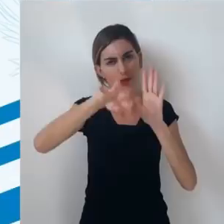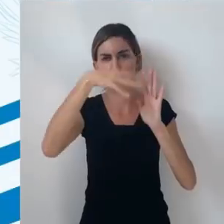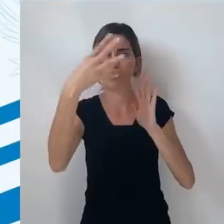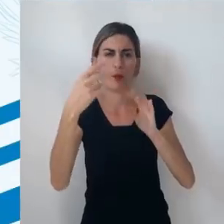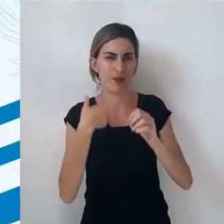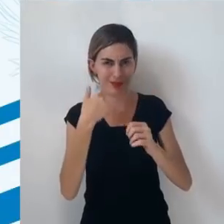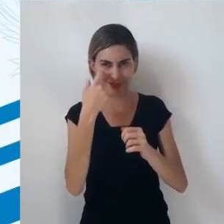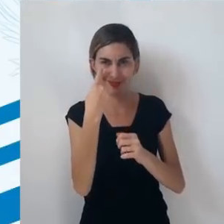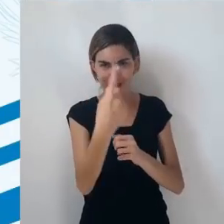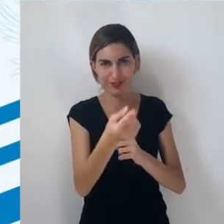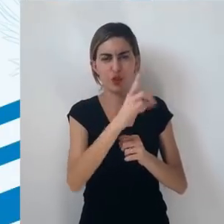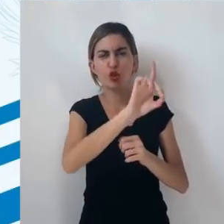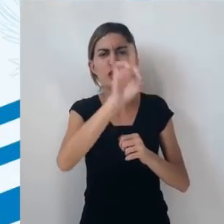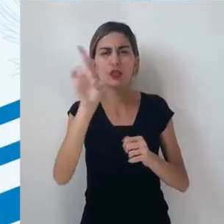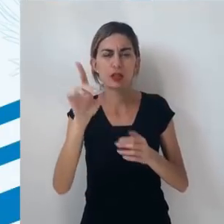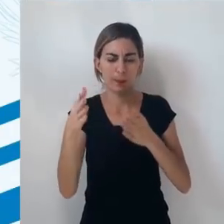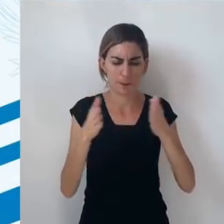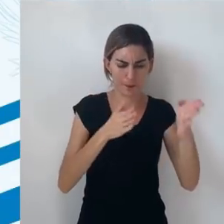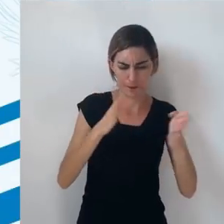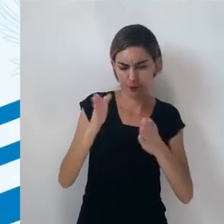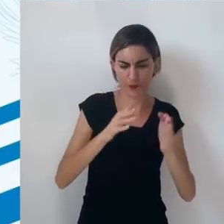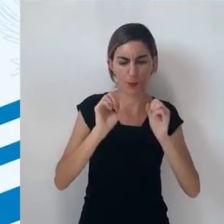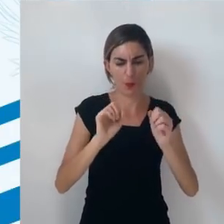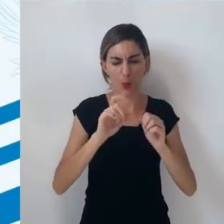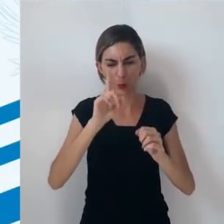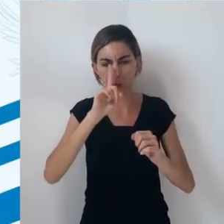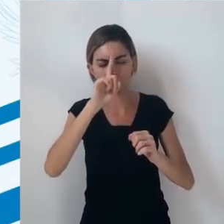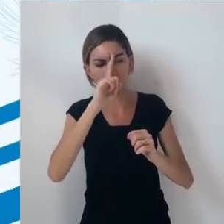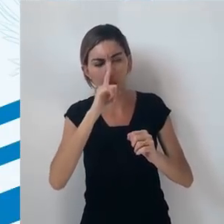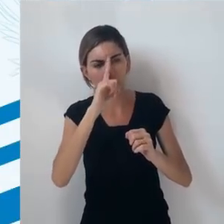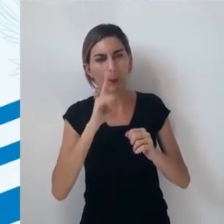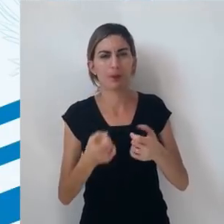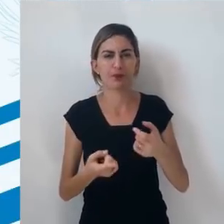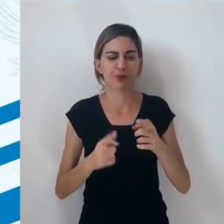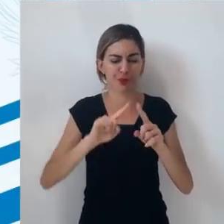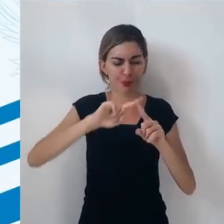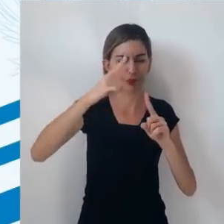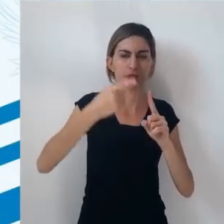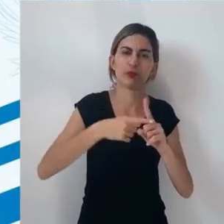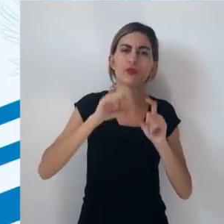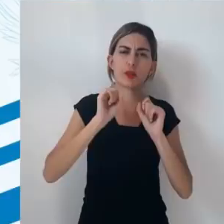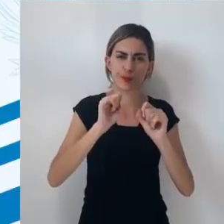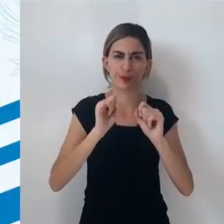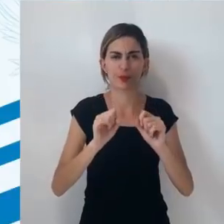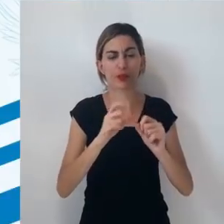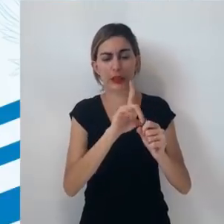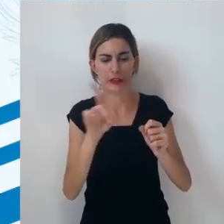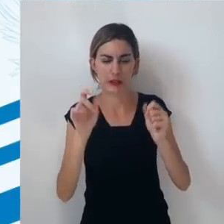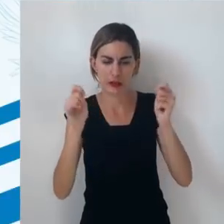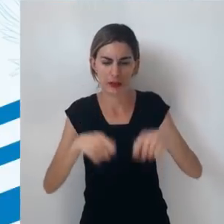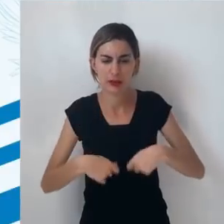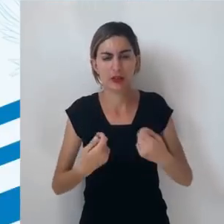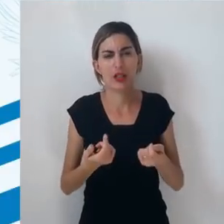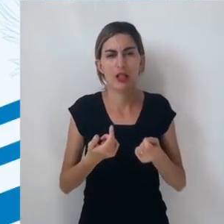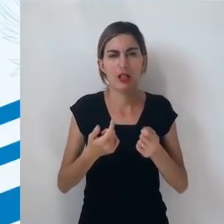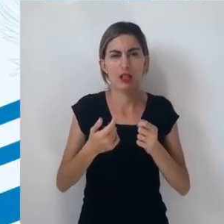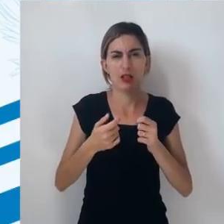aquela tabelinha que a gente viu, dos dias que a mulher ela está fértil e dos dias que ela